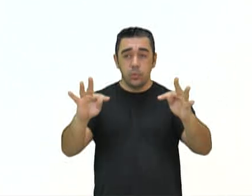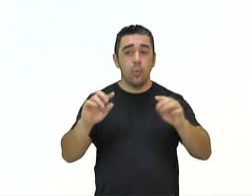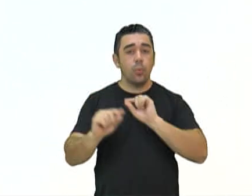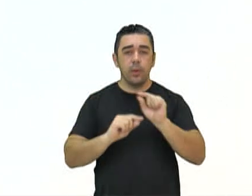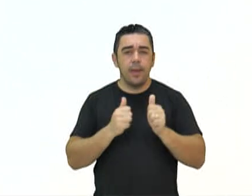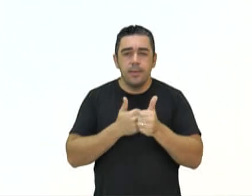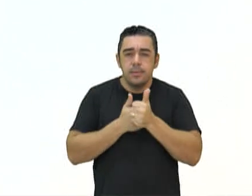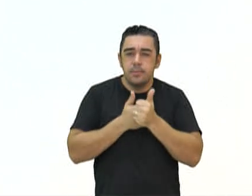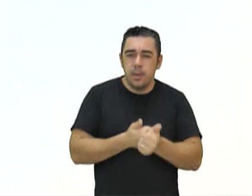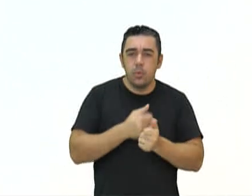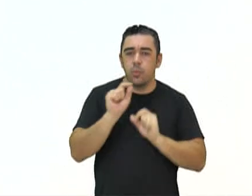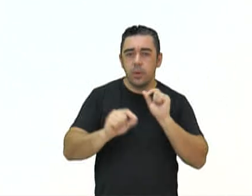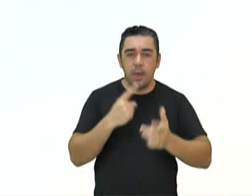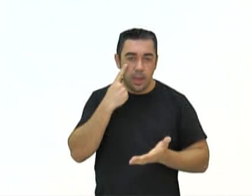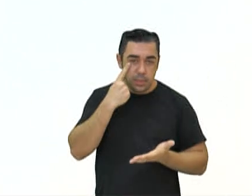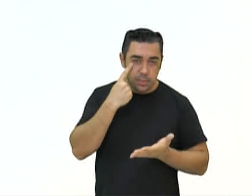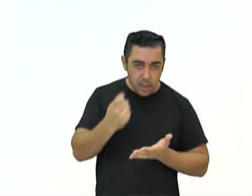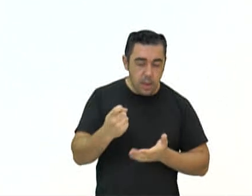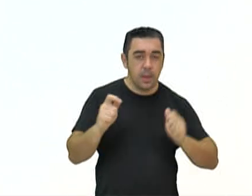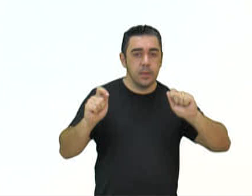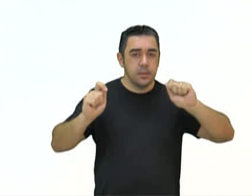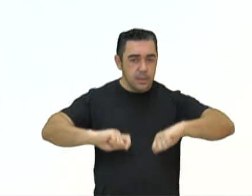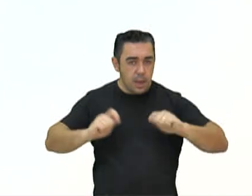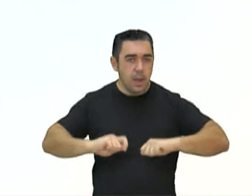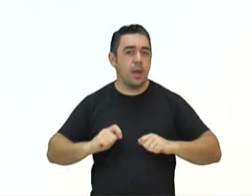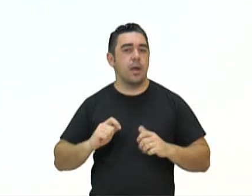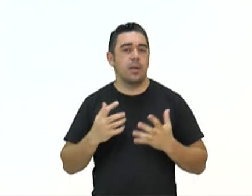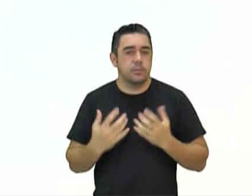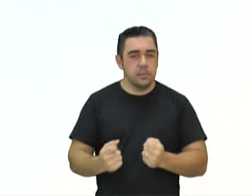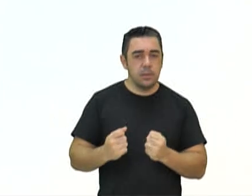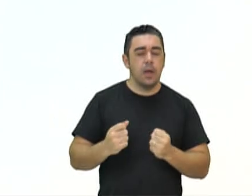por interesses que podem considerar ou não as